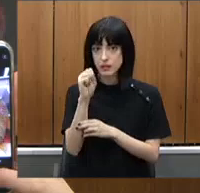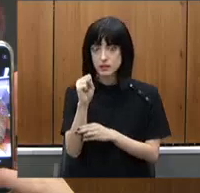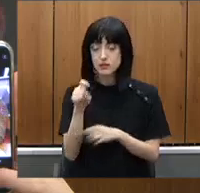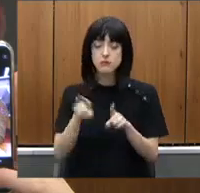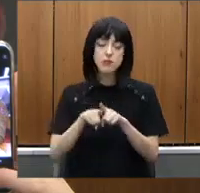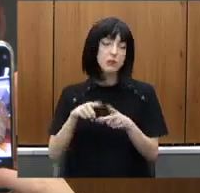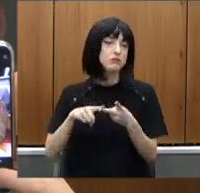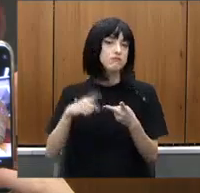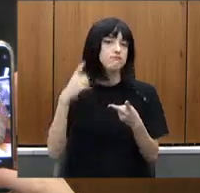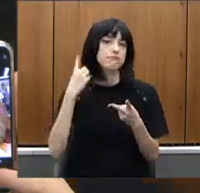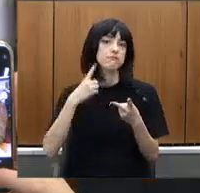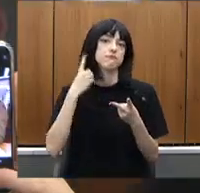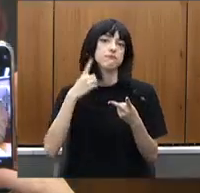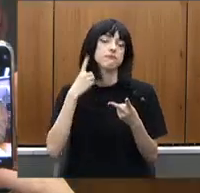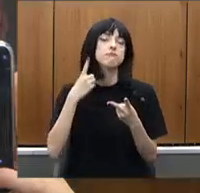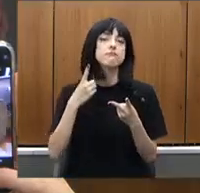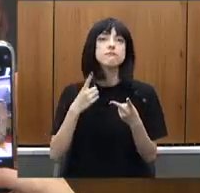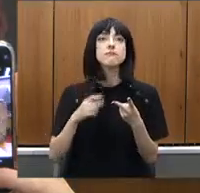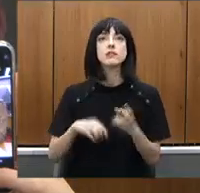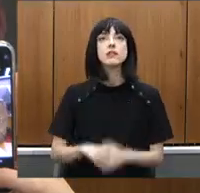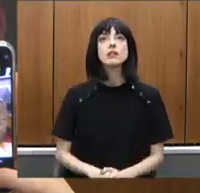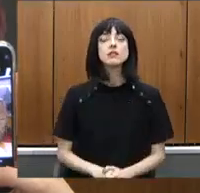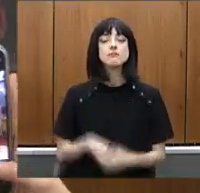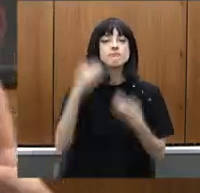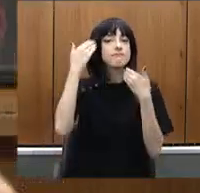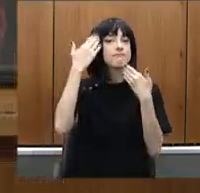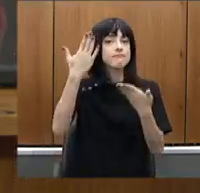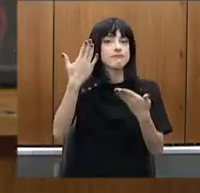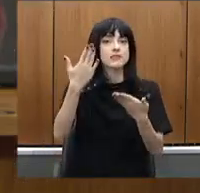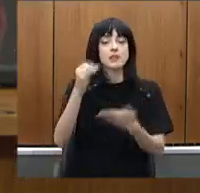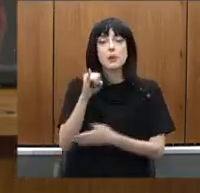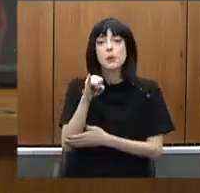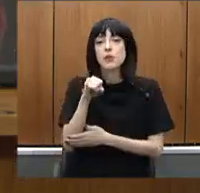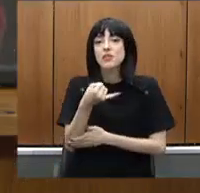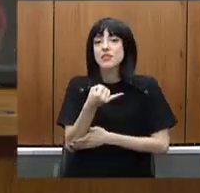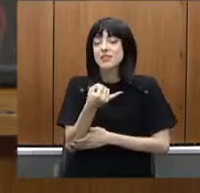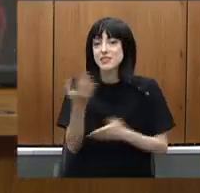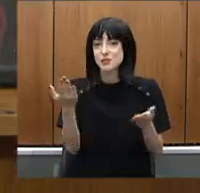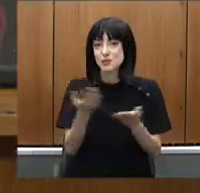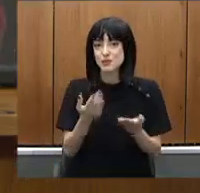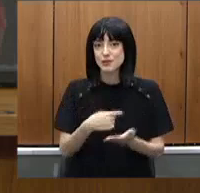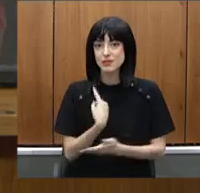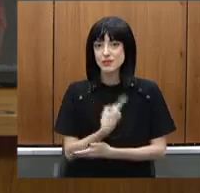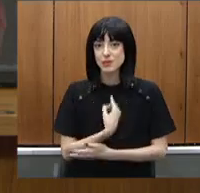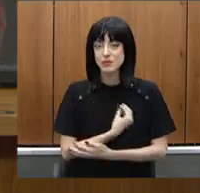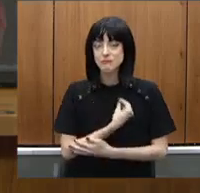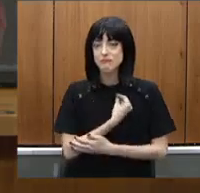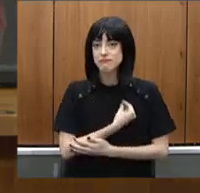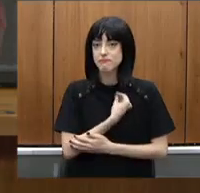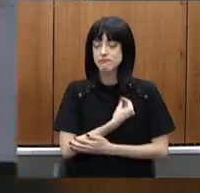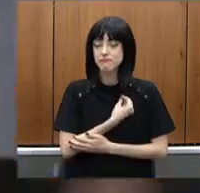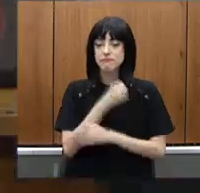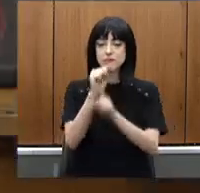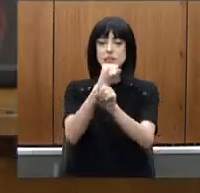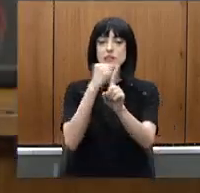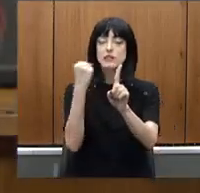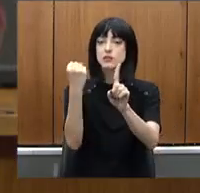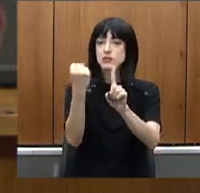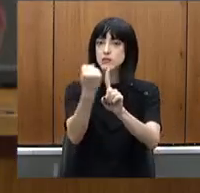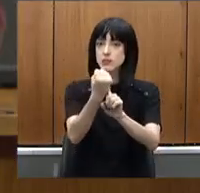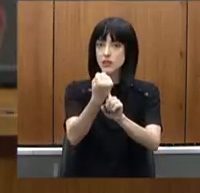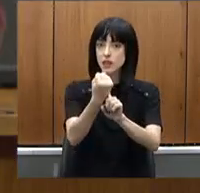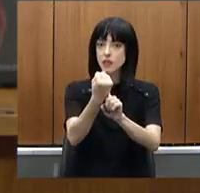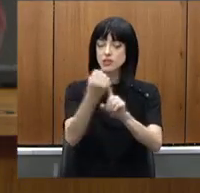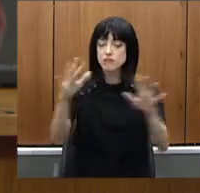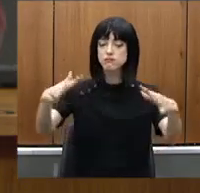essa oportunidade né de mais uma vez estarmos diante aqui da sociedade diante da dessa